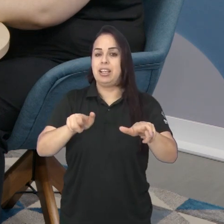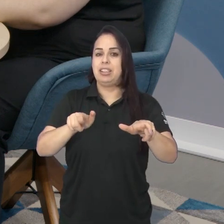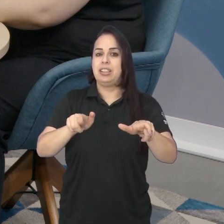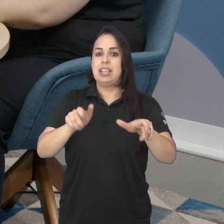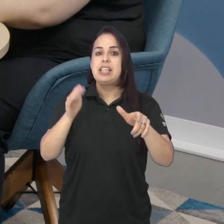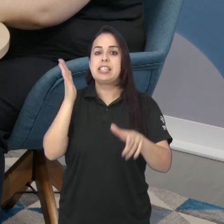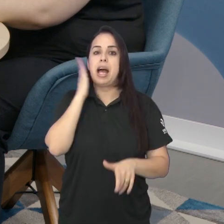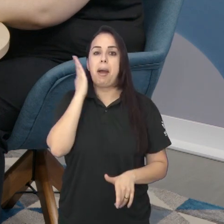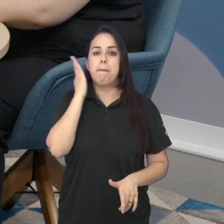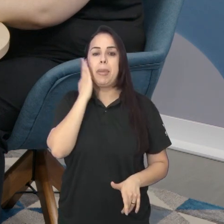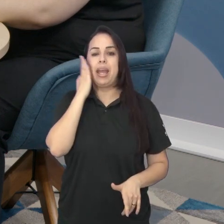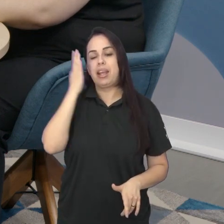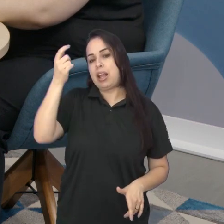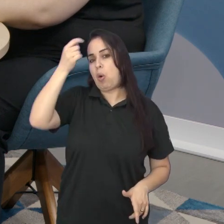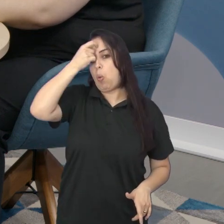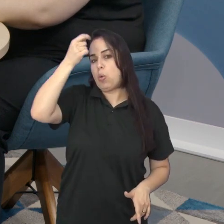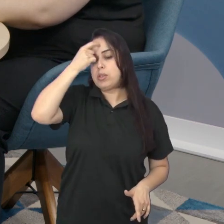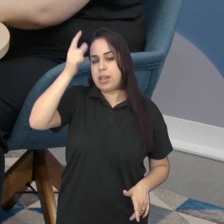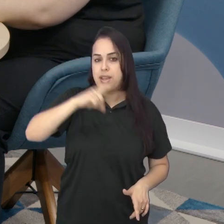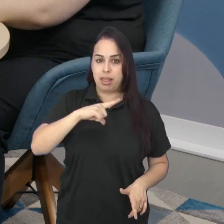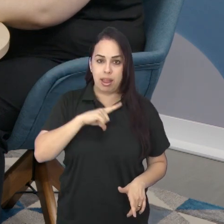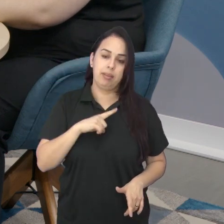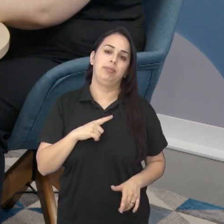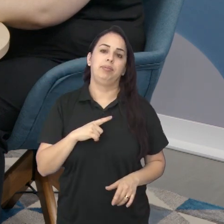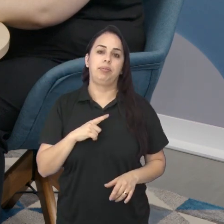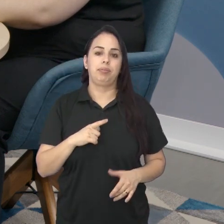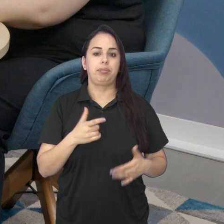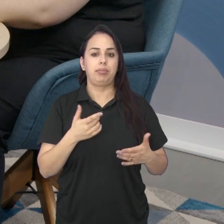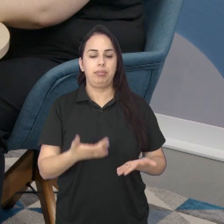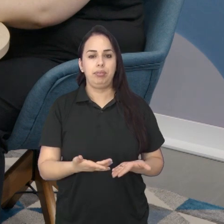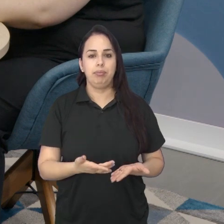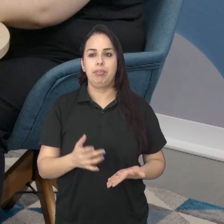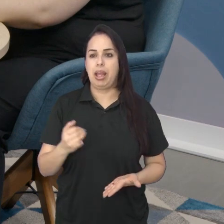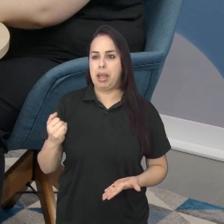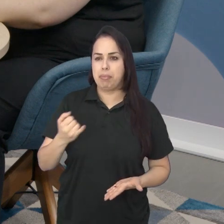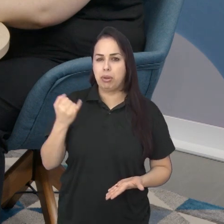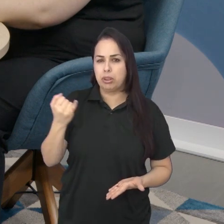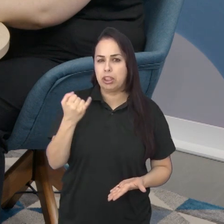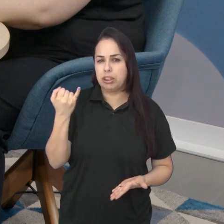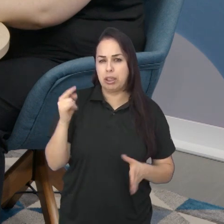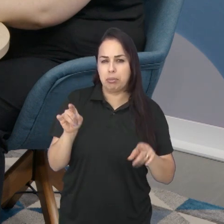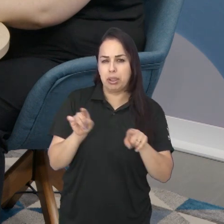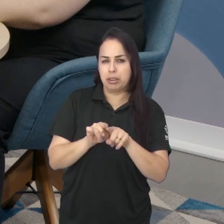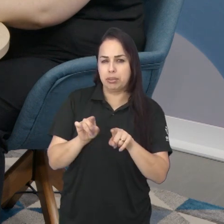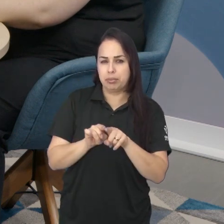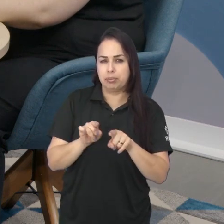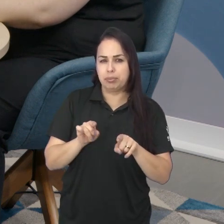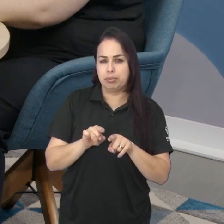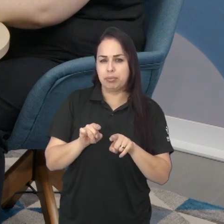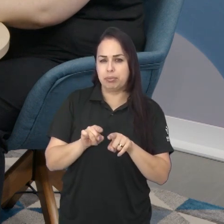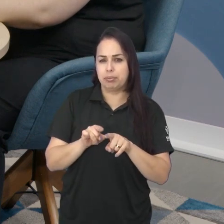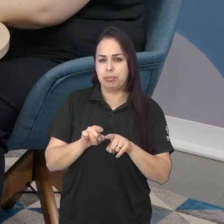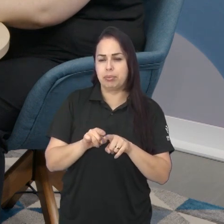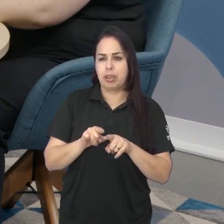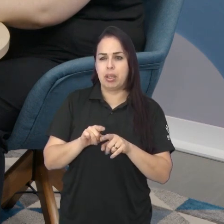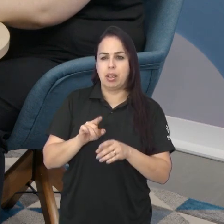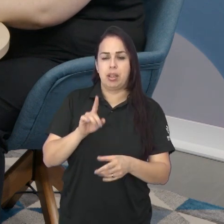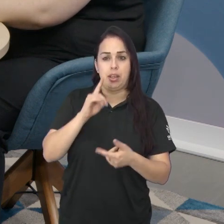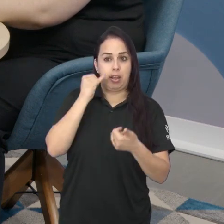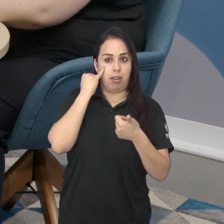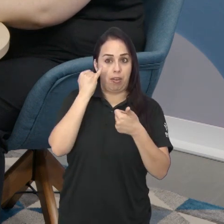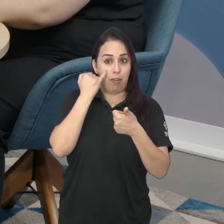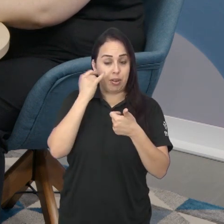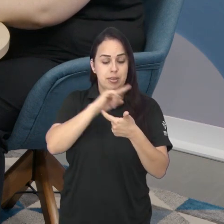né, a informação ela é uma aliada para isso. Raniele, é importante também a gente ter aliada à